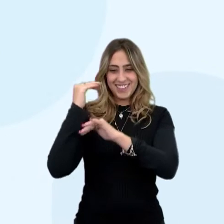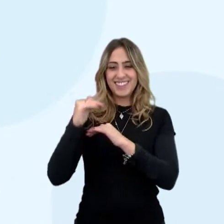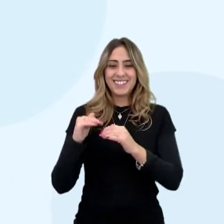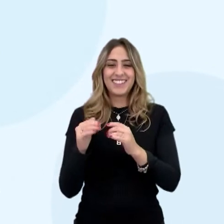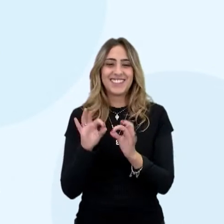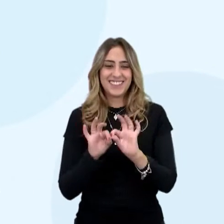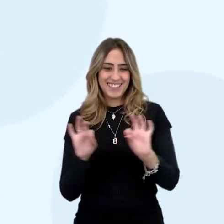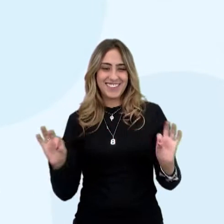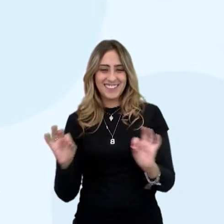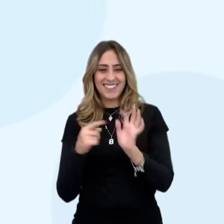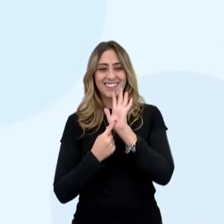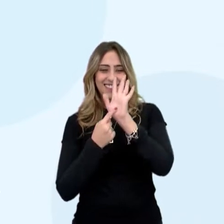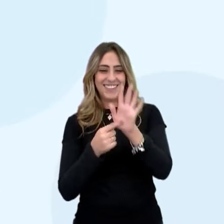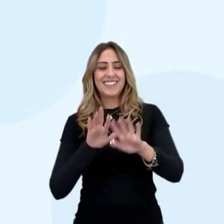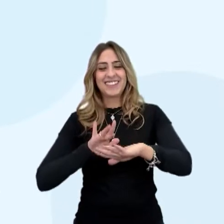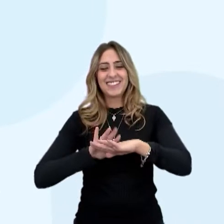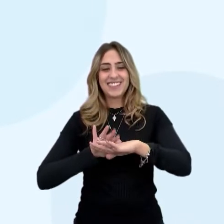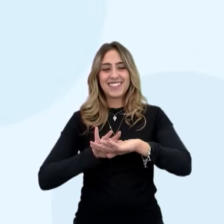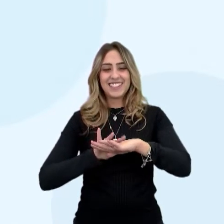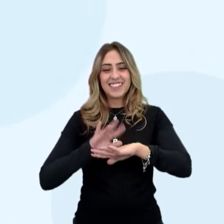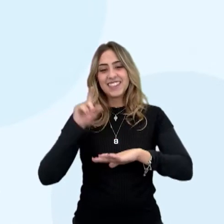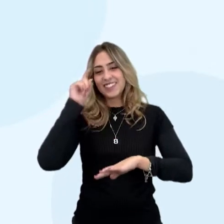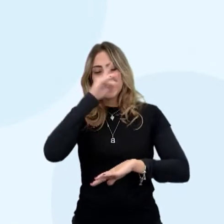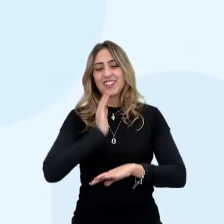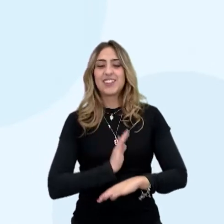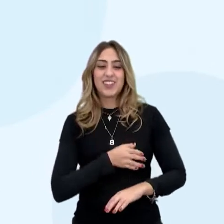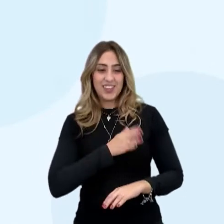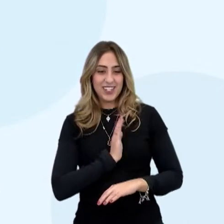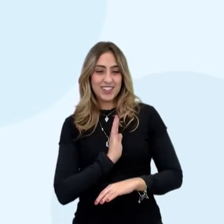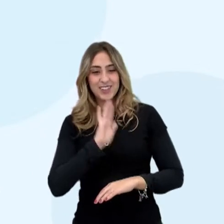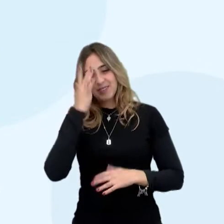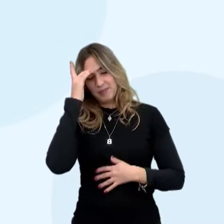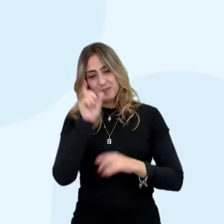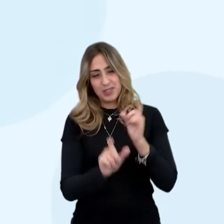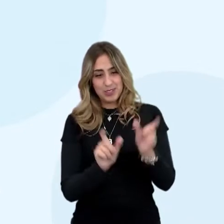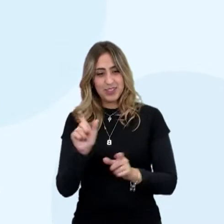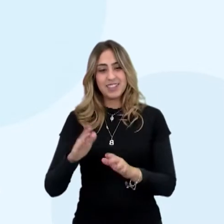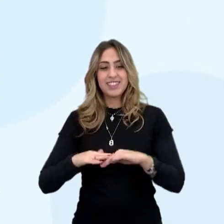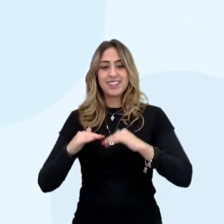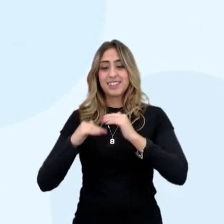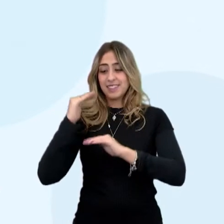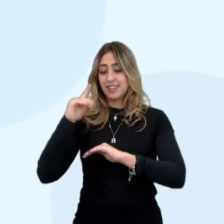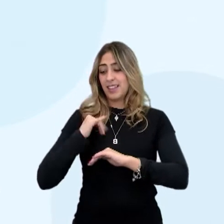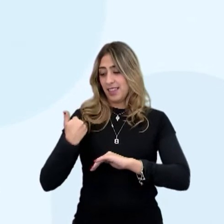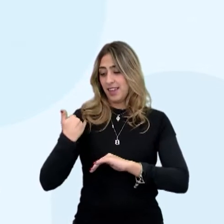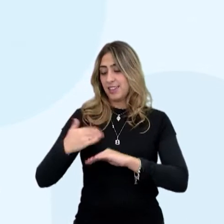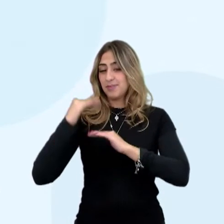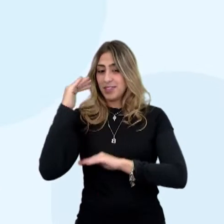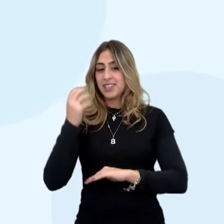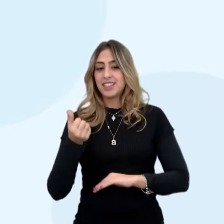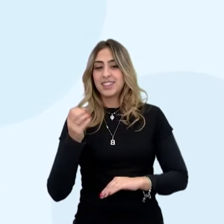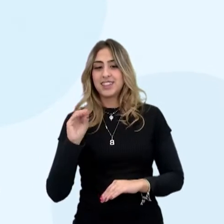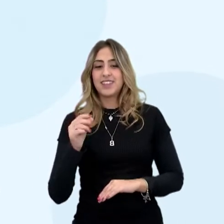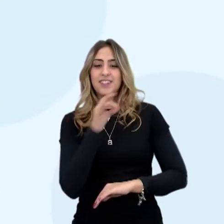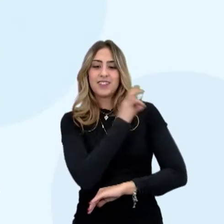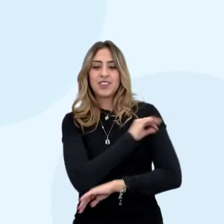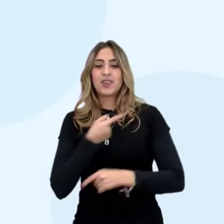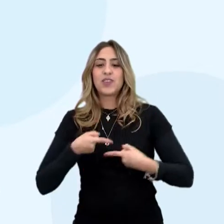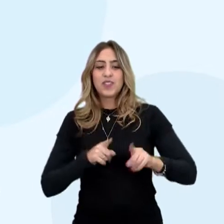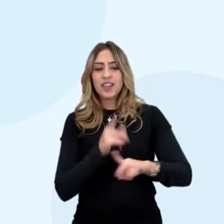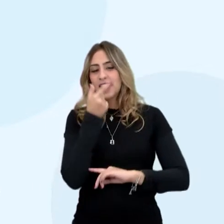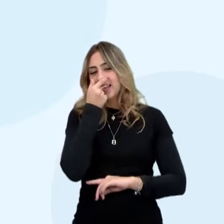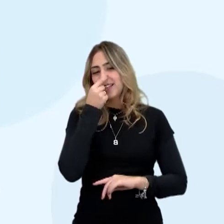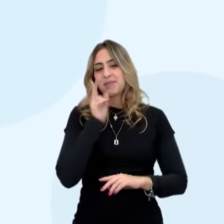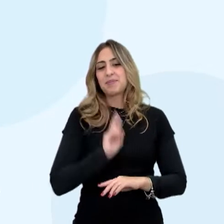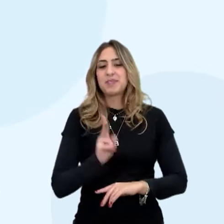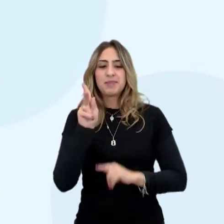de mortes por doenças isquêmicas do coração em pessoas acima de 60 anos e vacinas contra o vírus da gripe na